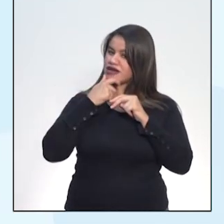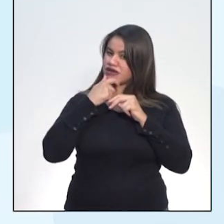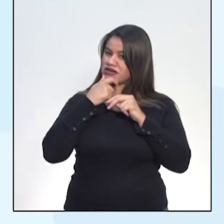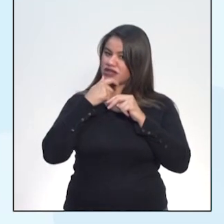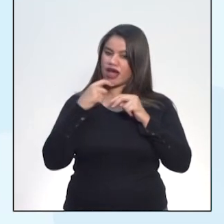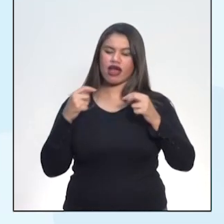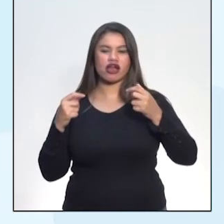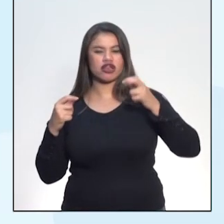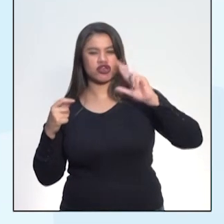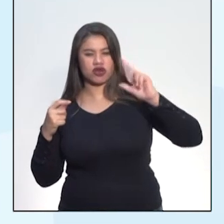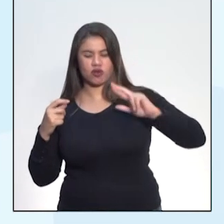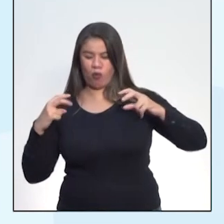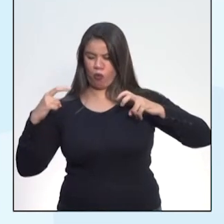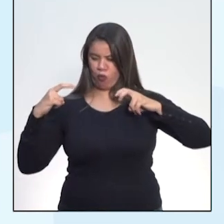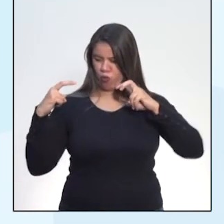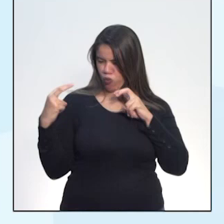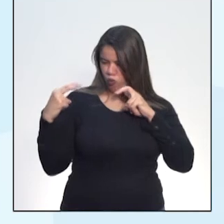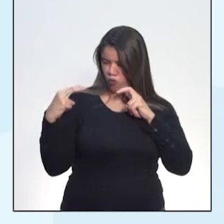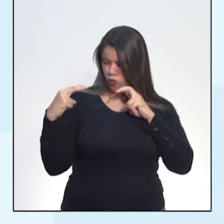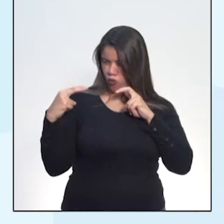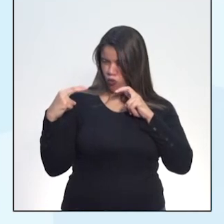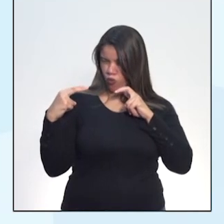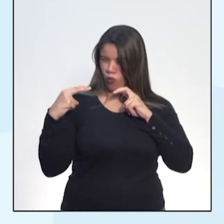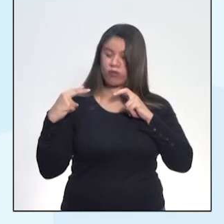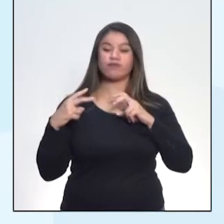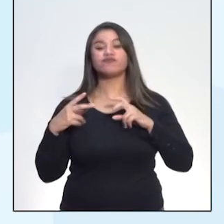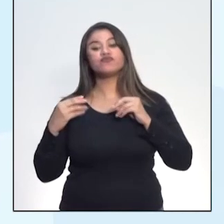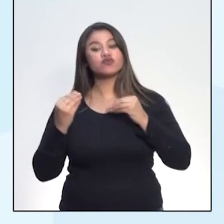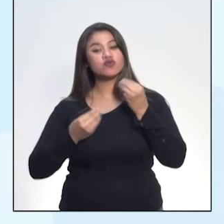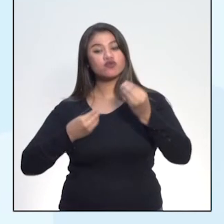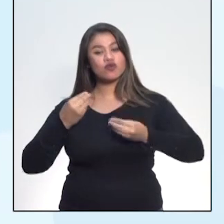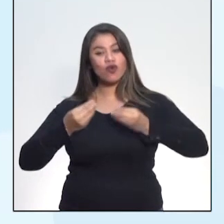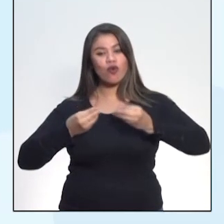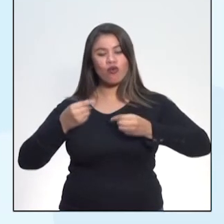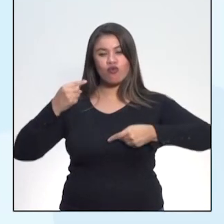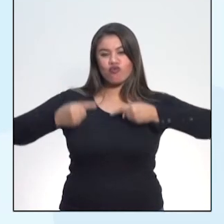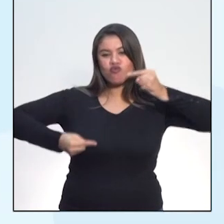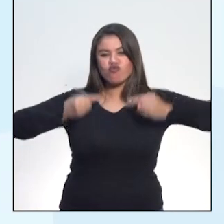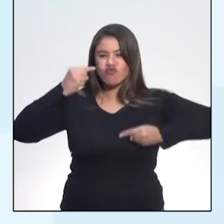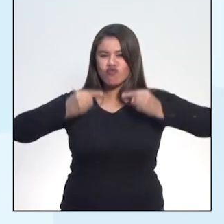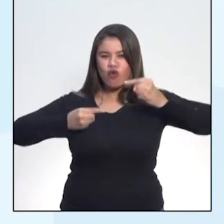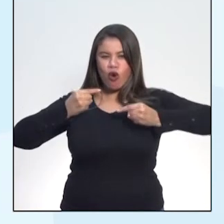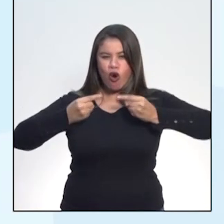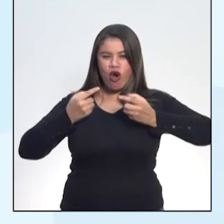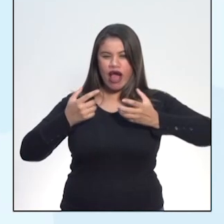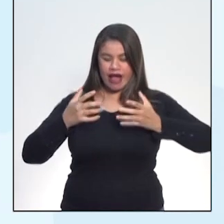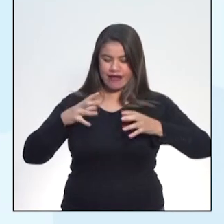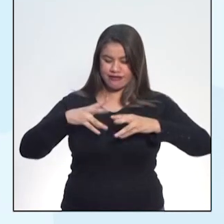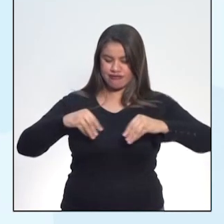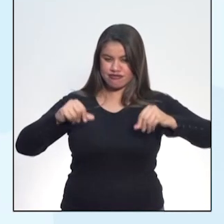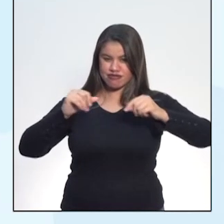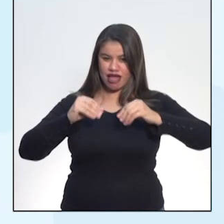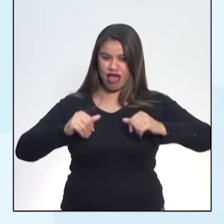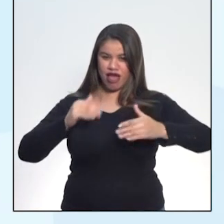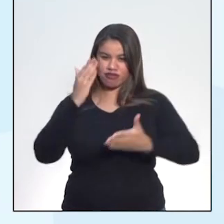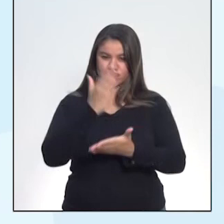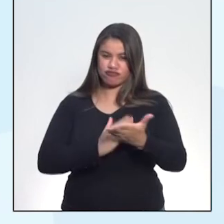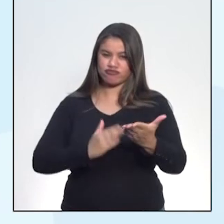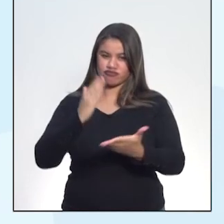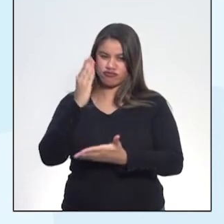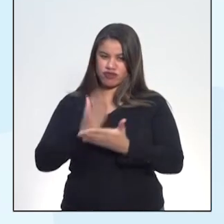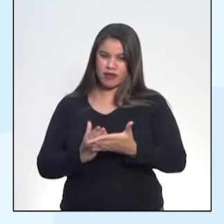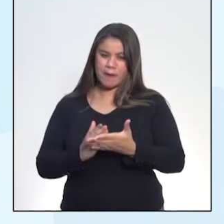nós temos uma disputa por domínios de territórios pelos países europeus